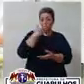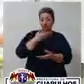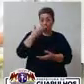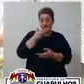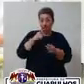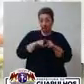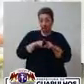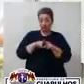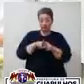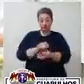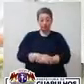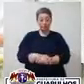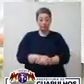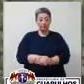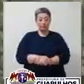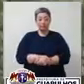Acrescenta o açúcar também.